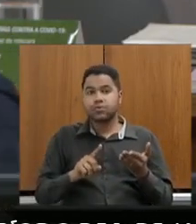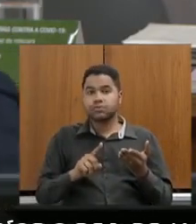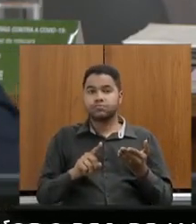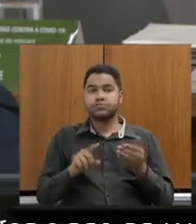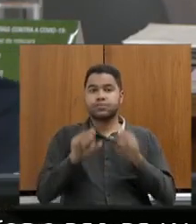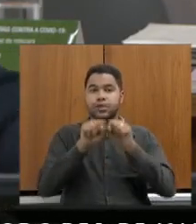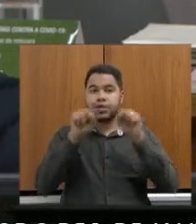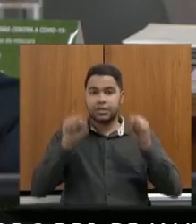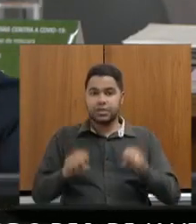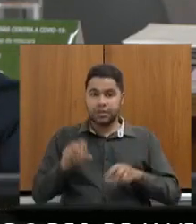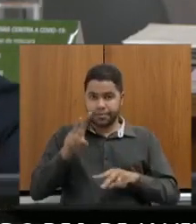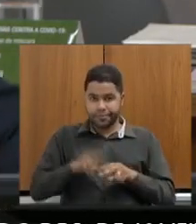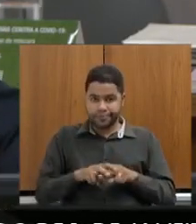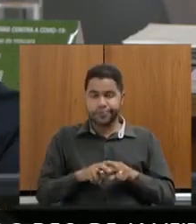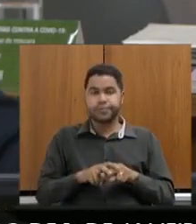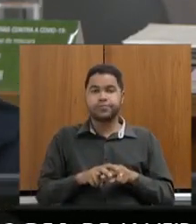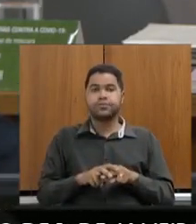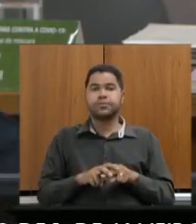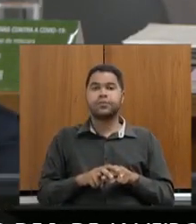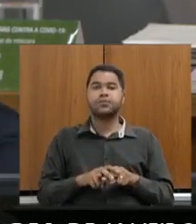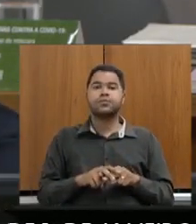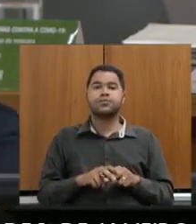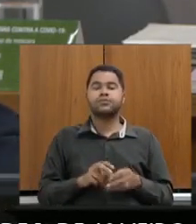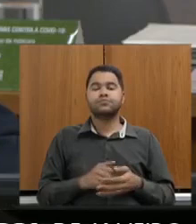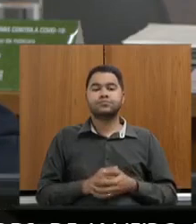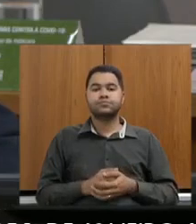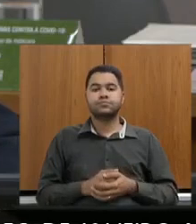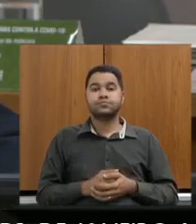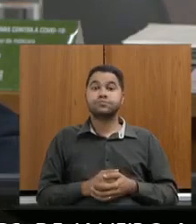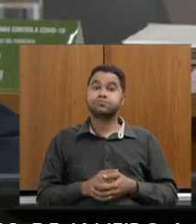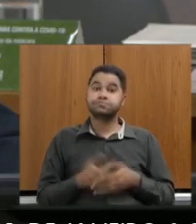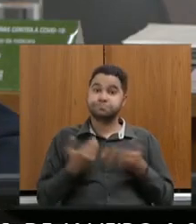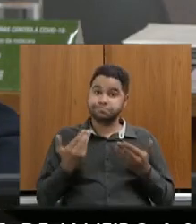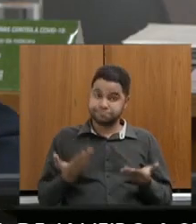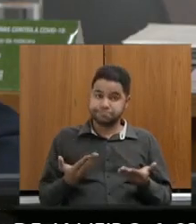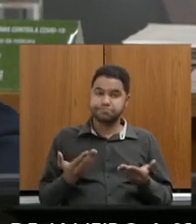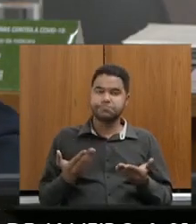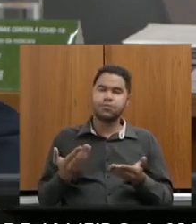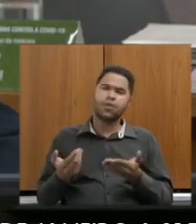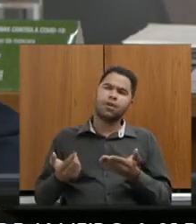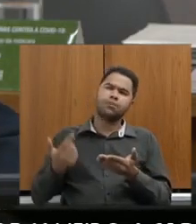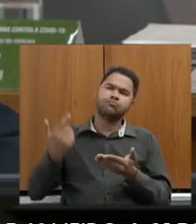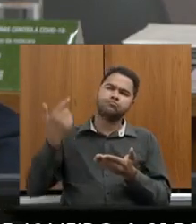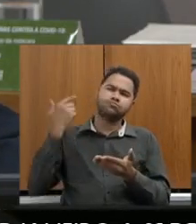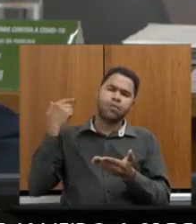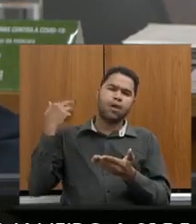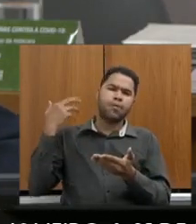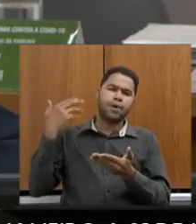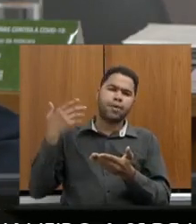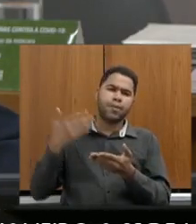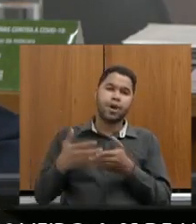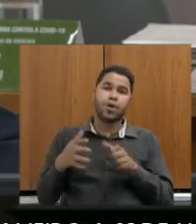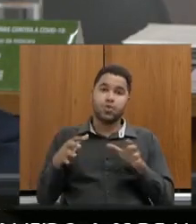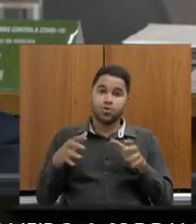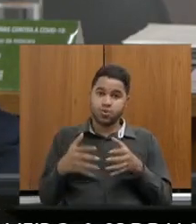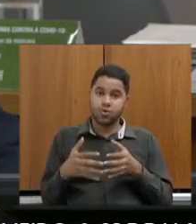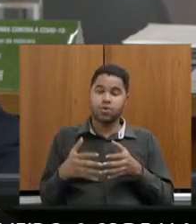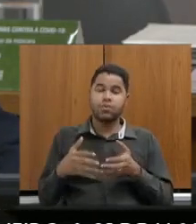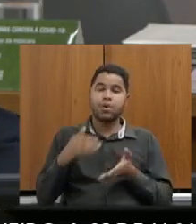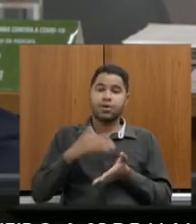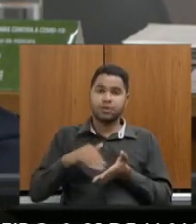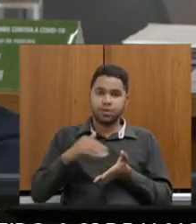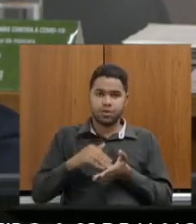prisional amassar no nosso de bem desde que desde que o nosso o nosso time assumiu a